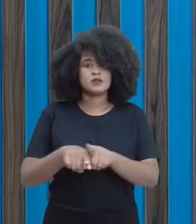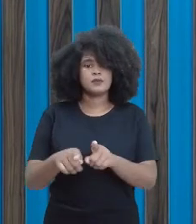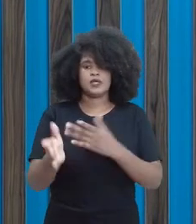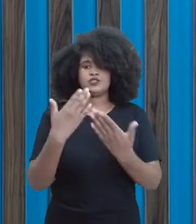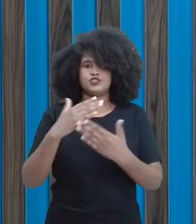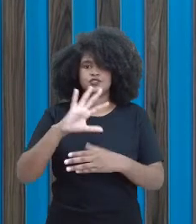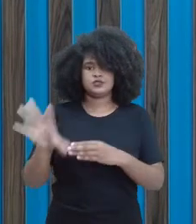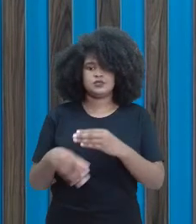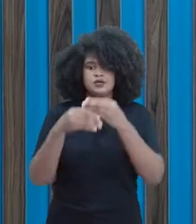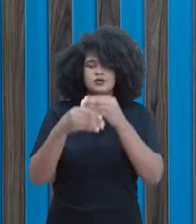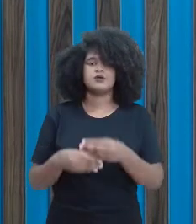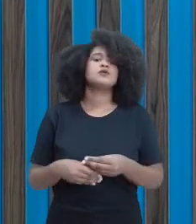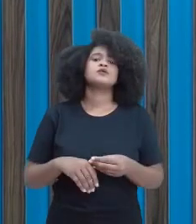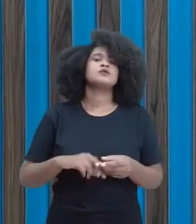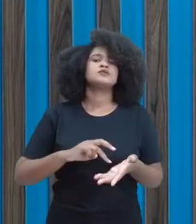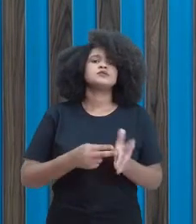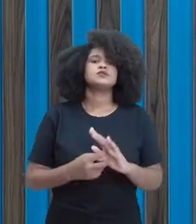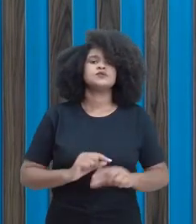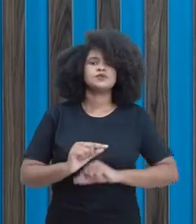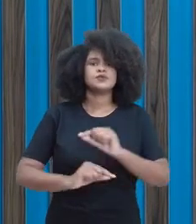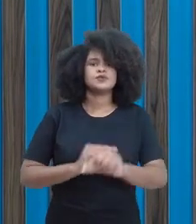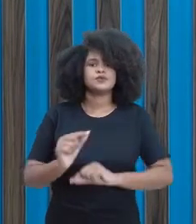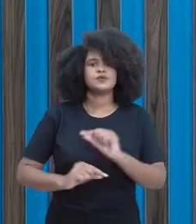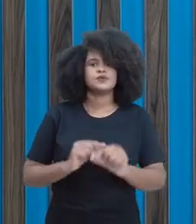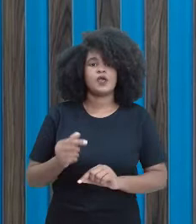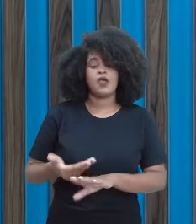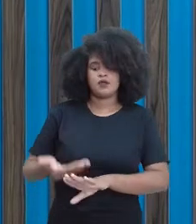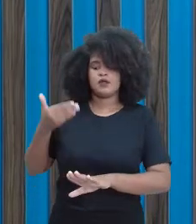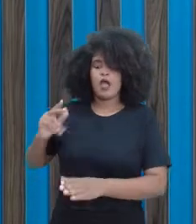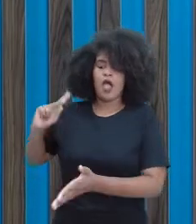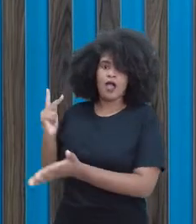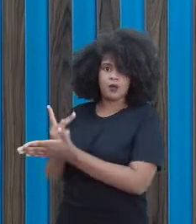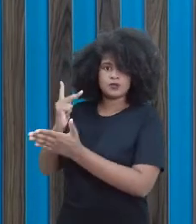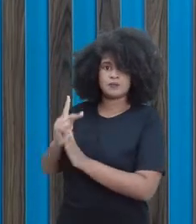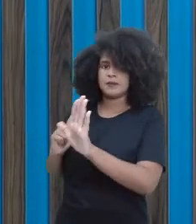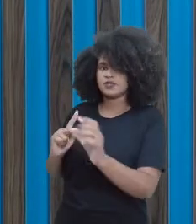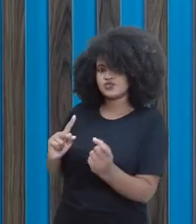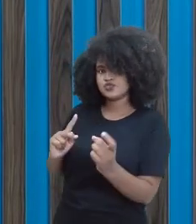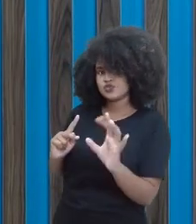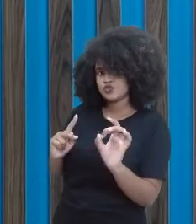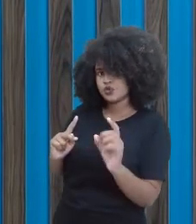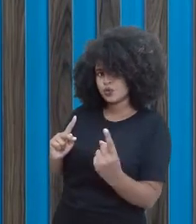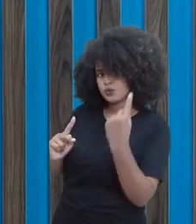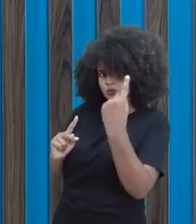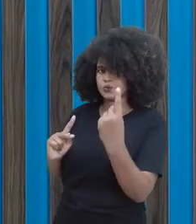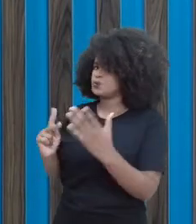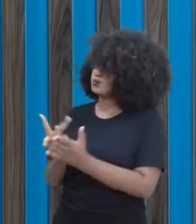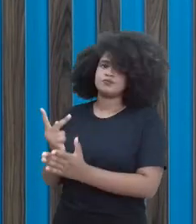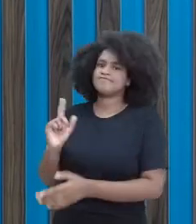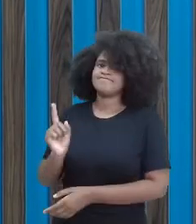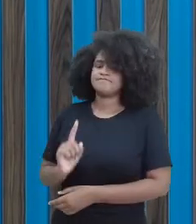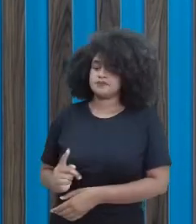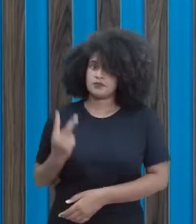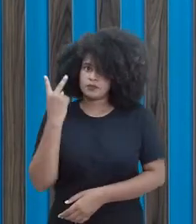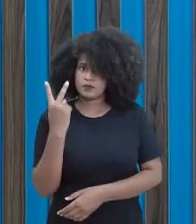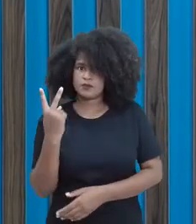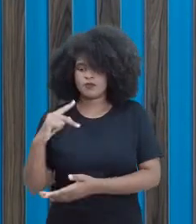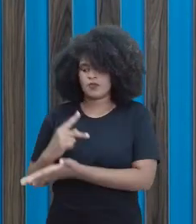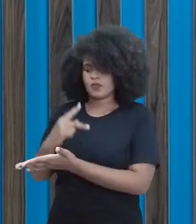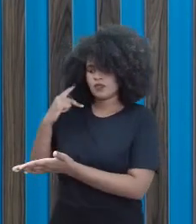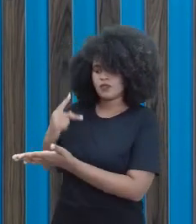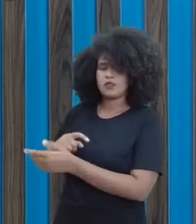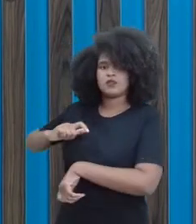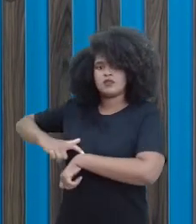ele se refere a uma situação passada que teve duas coisas passadas acontecendo, duas ações. Uma que